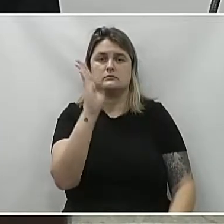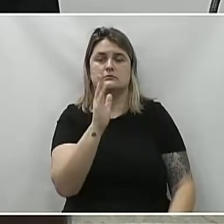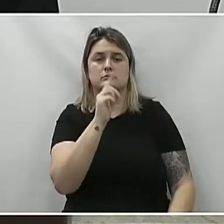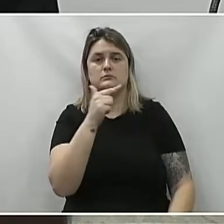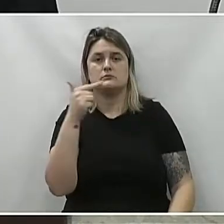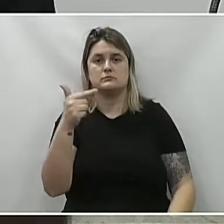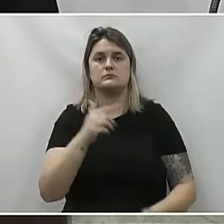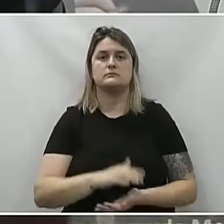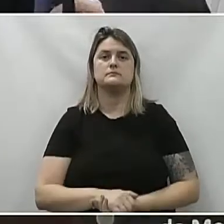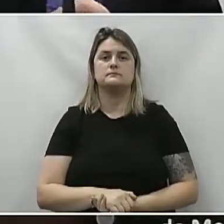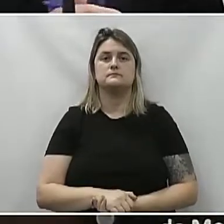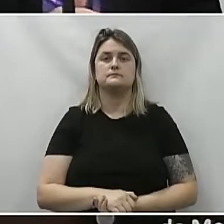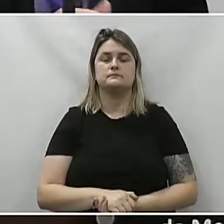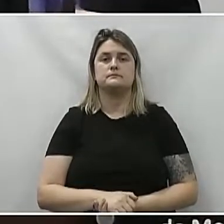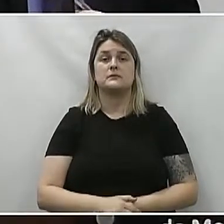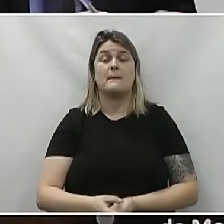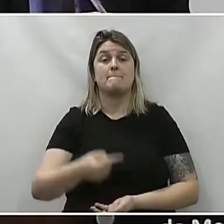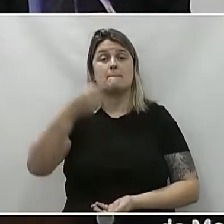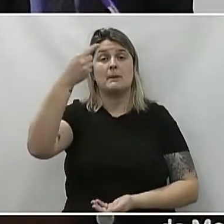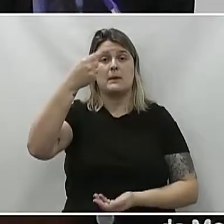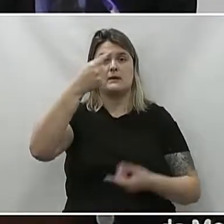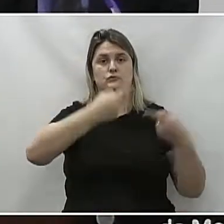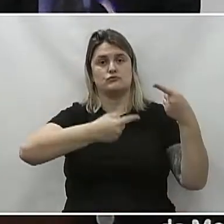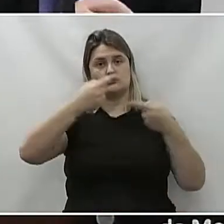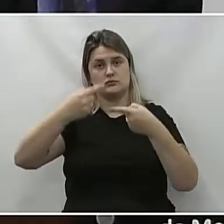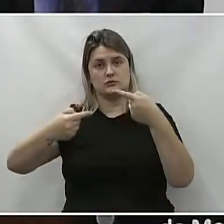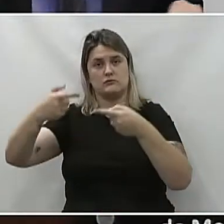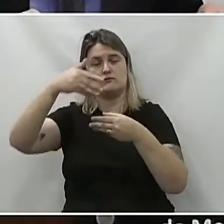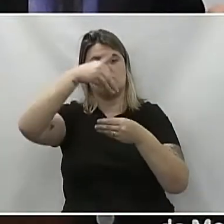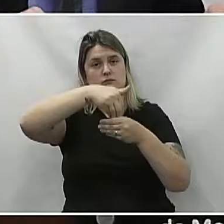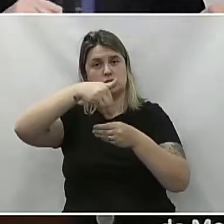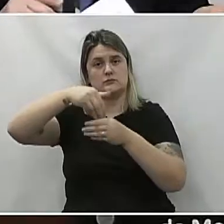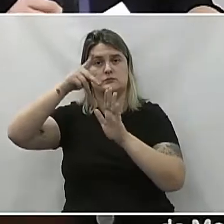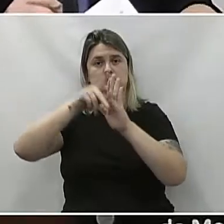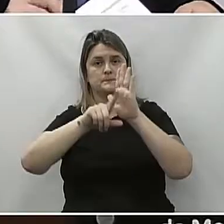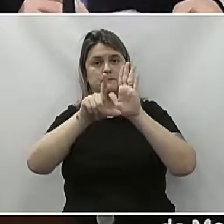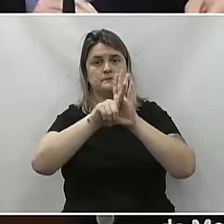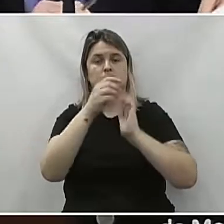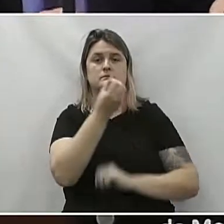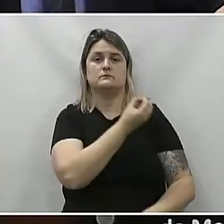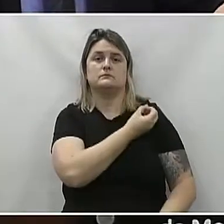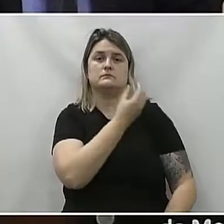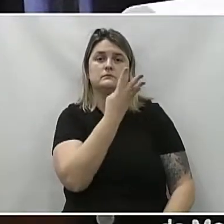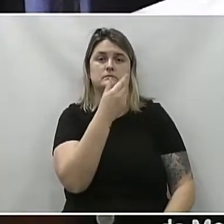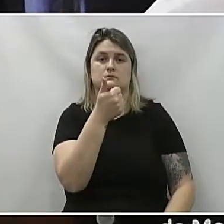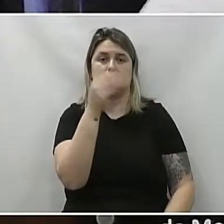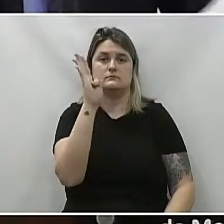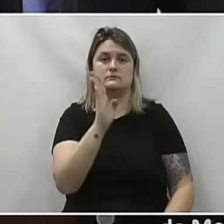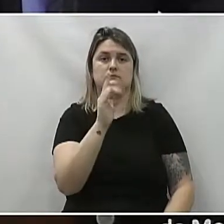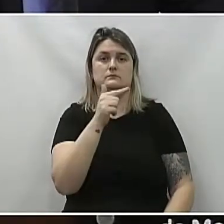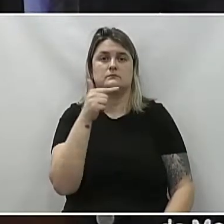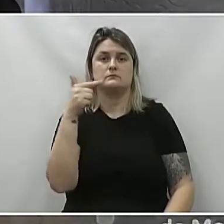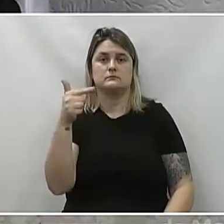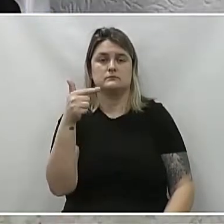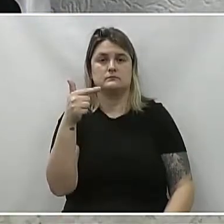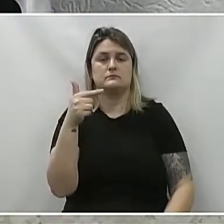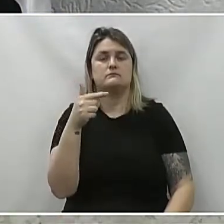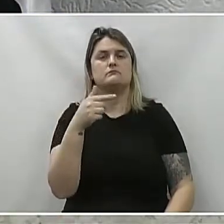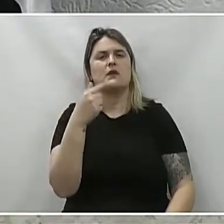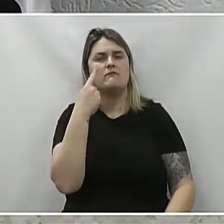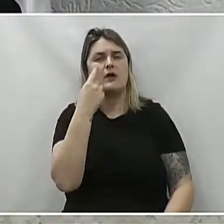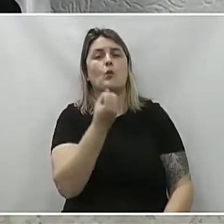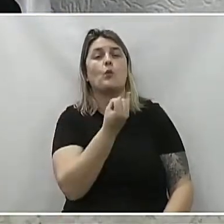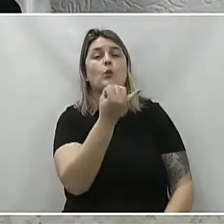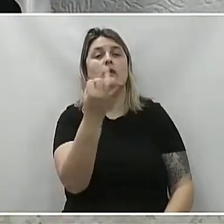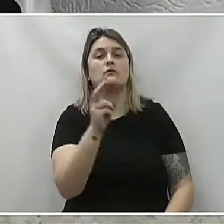de 2022. Em primeira discussão e votação do projeto de lei ordinária de número 41 de 2022. Estima